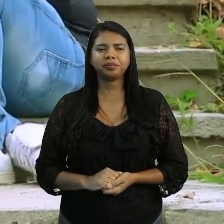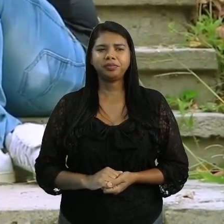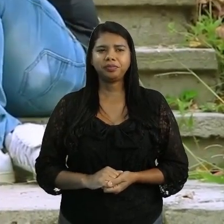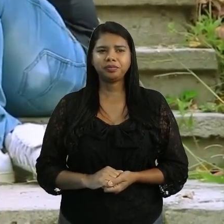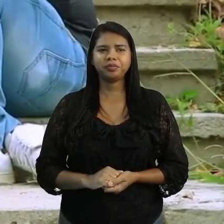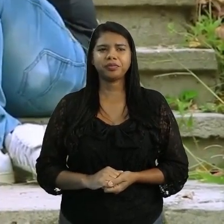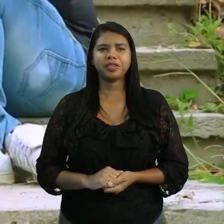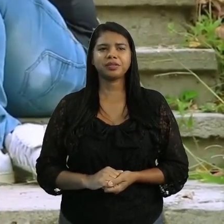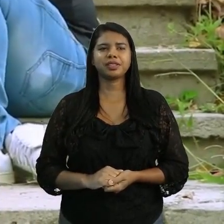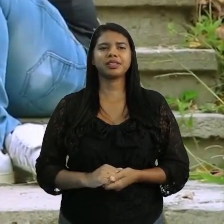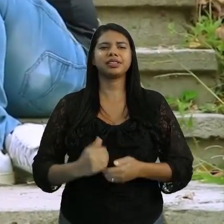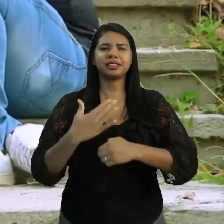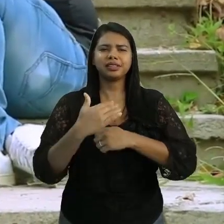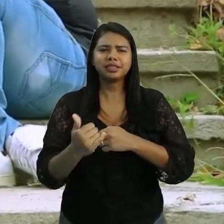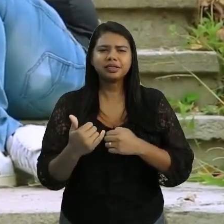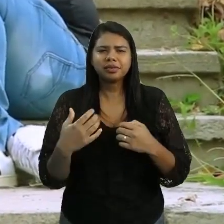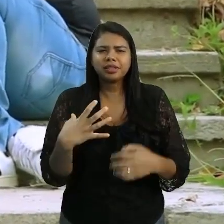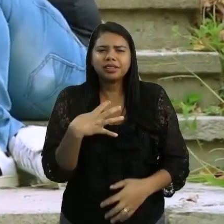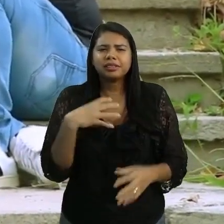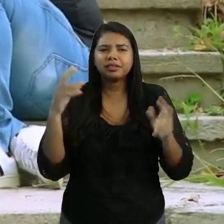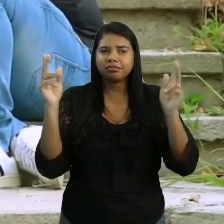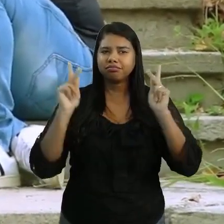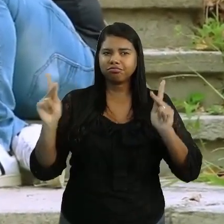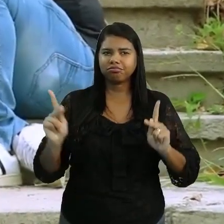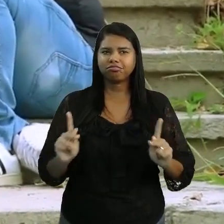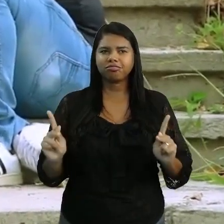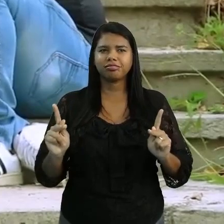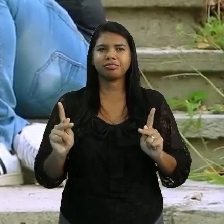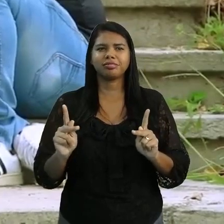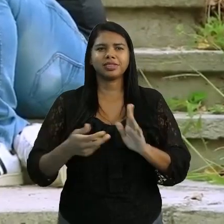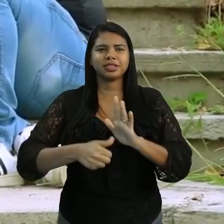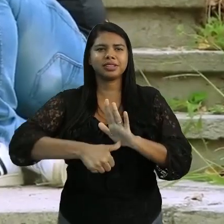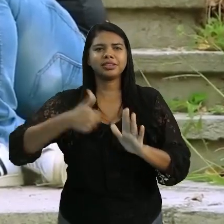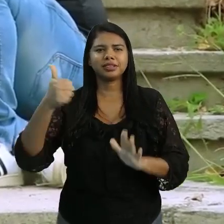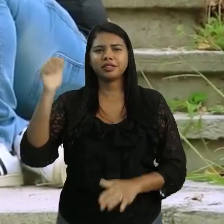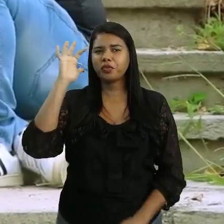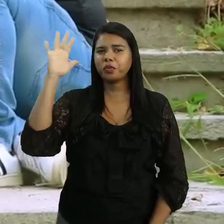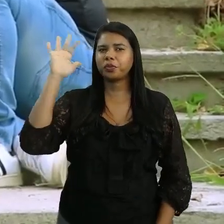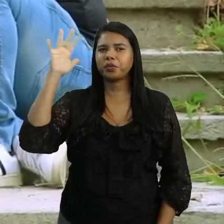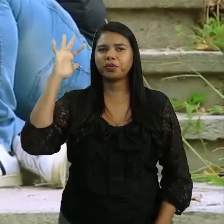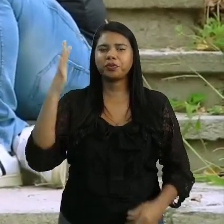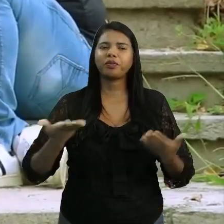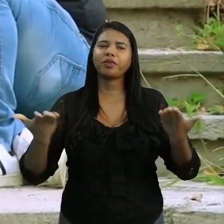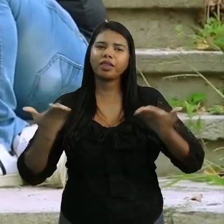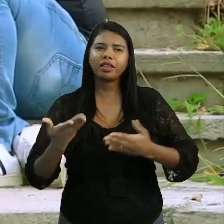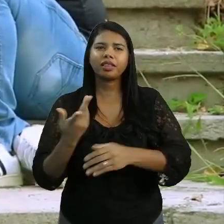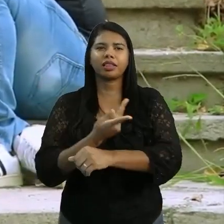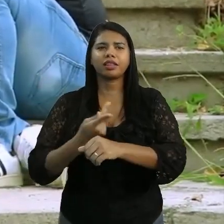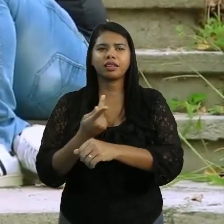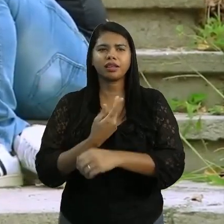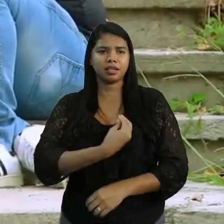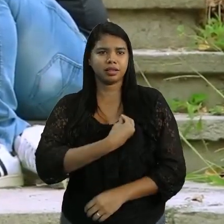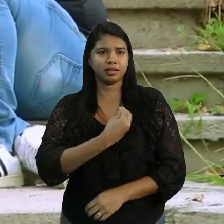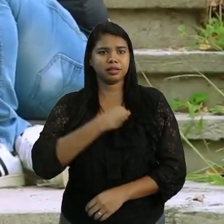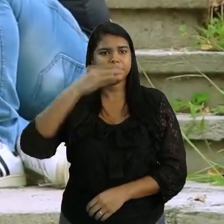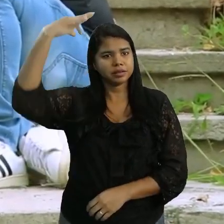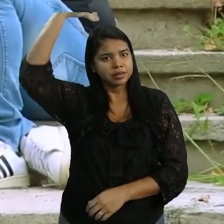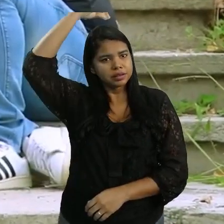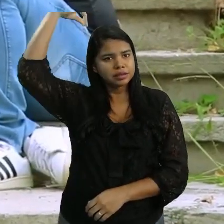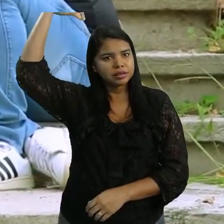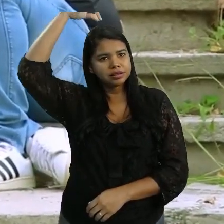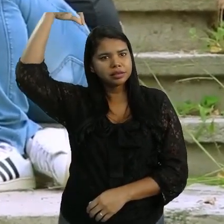encantado com tudo, né? As músicas, a culinária, tanta coisa legal, né? A alegria, você vê. A energia